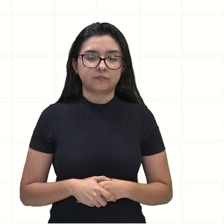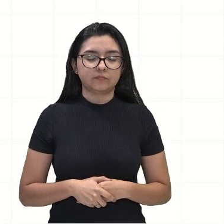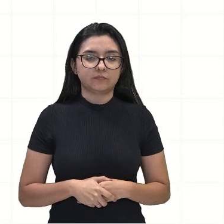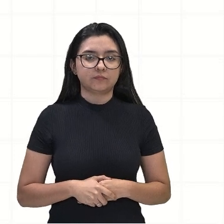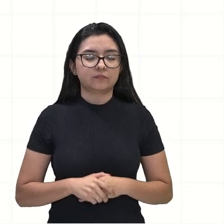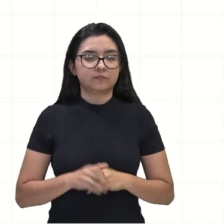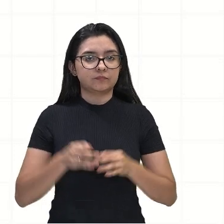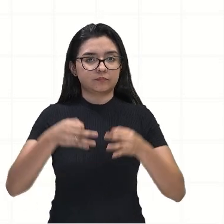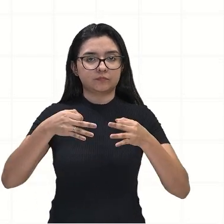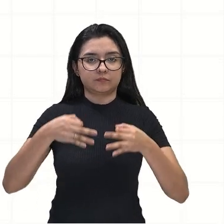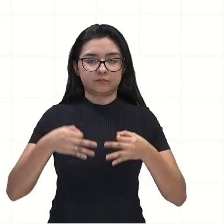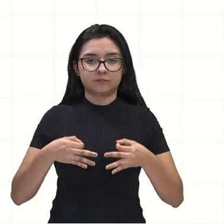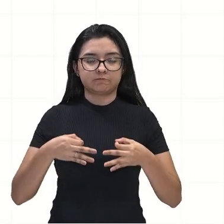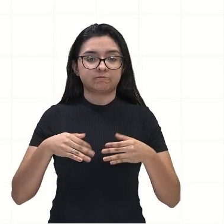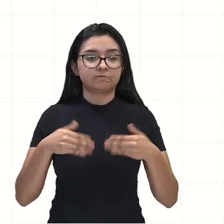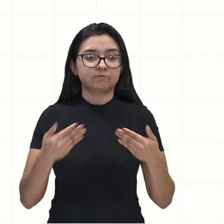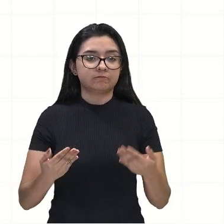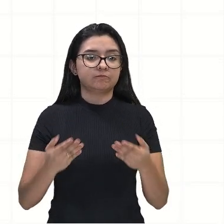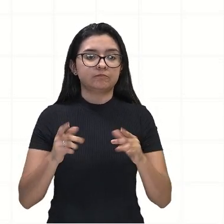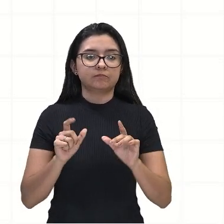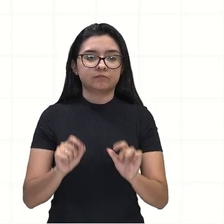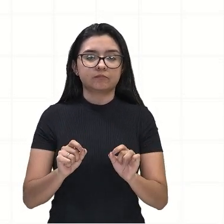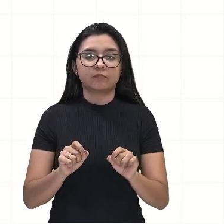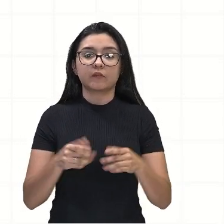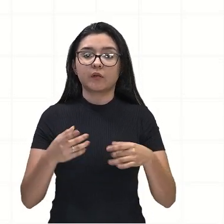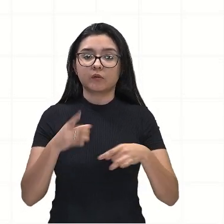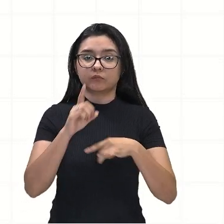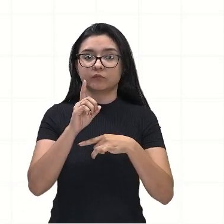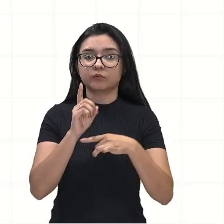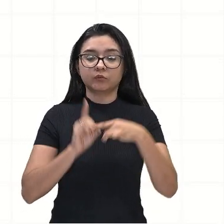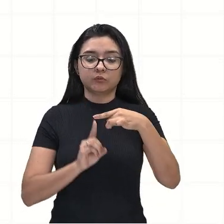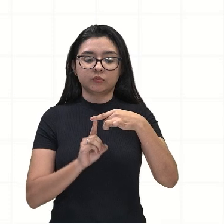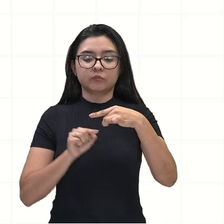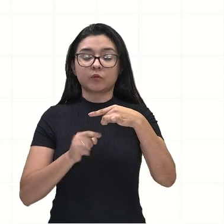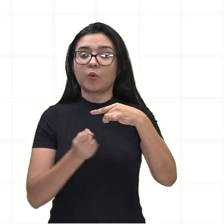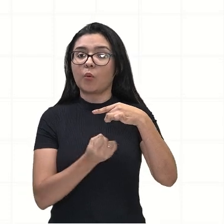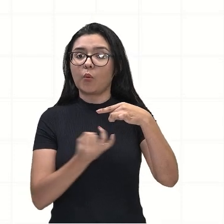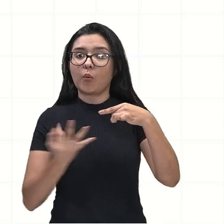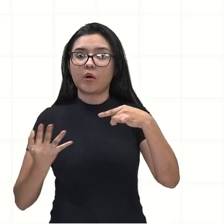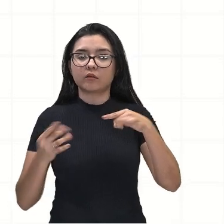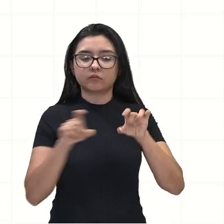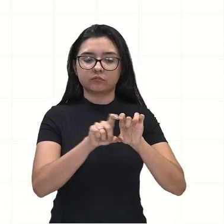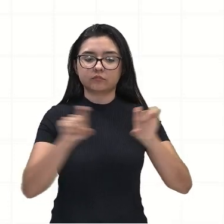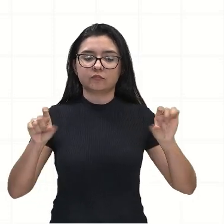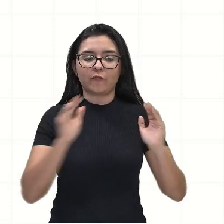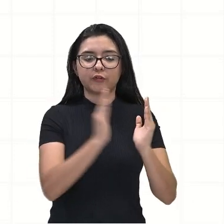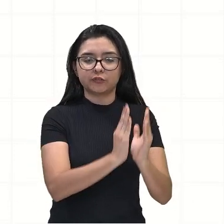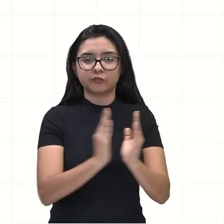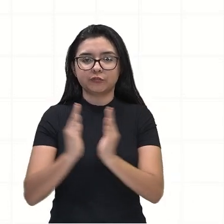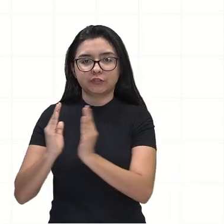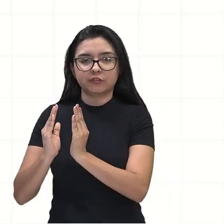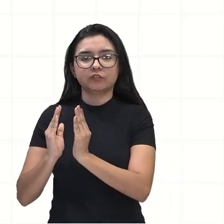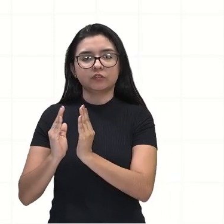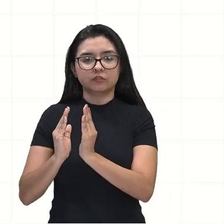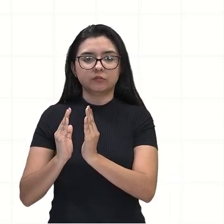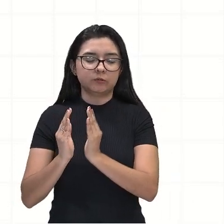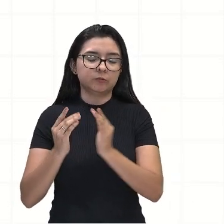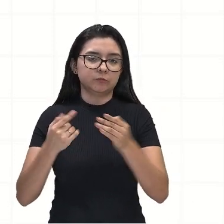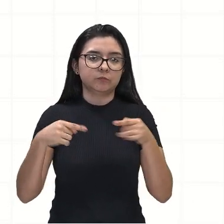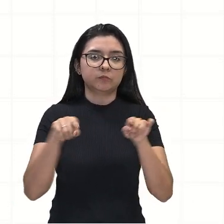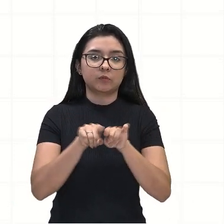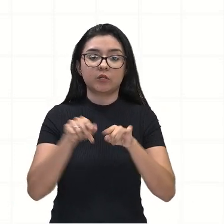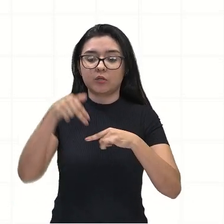Tá legal? E aí, o denominador indica quantas partes o inteiro foi dividido e